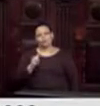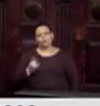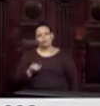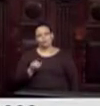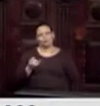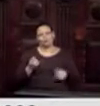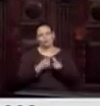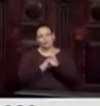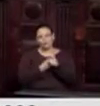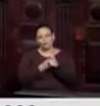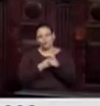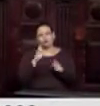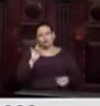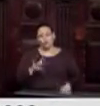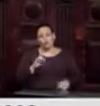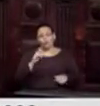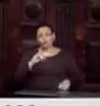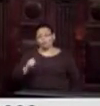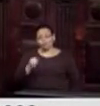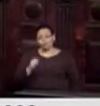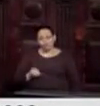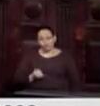dívida. Só juros.